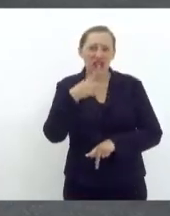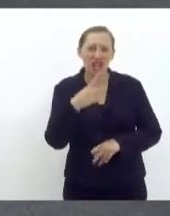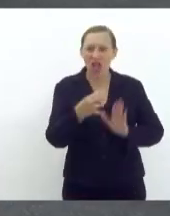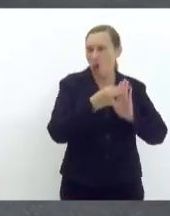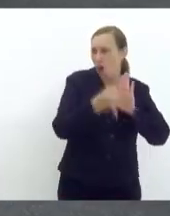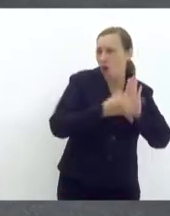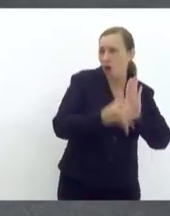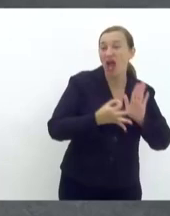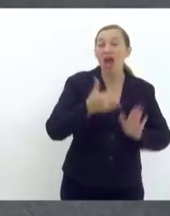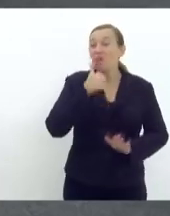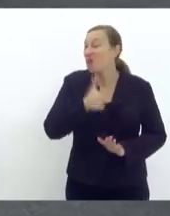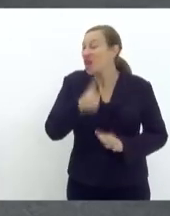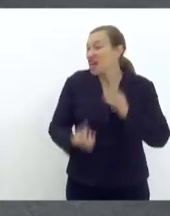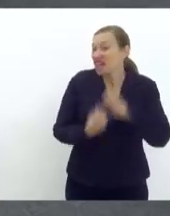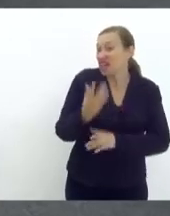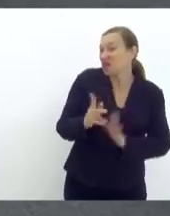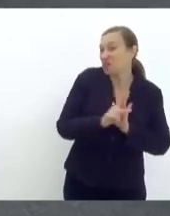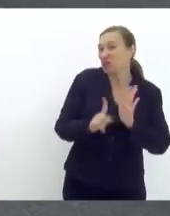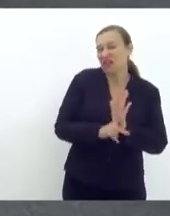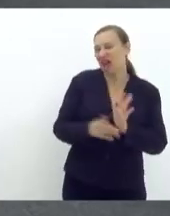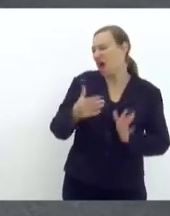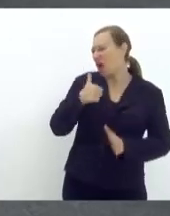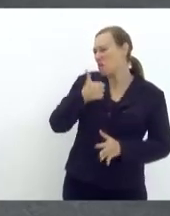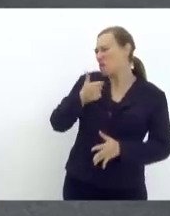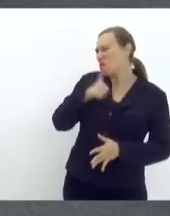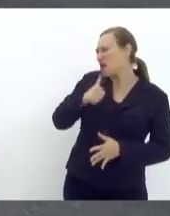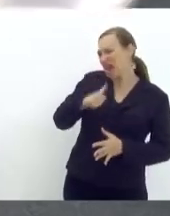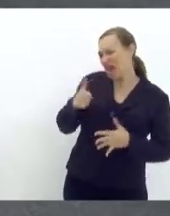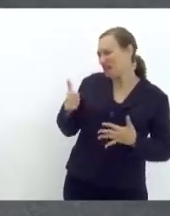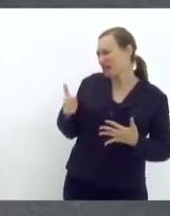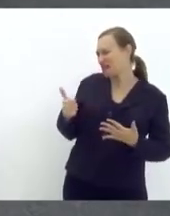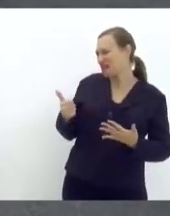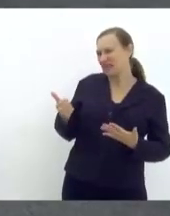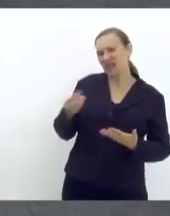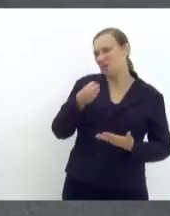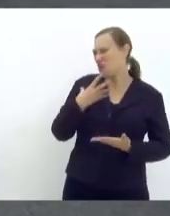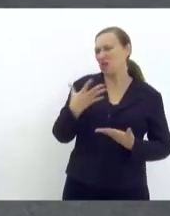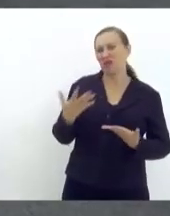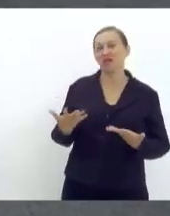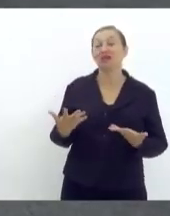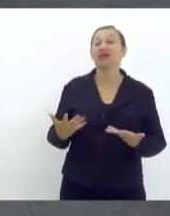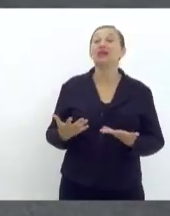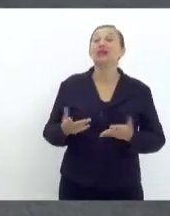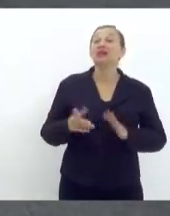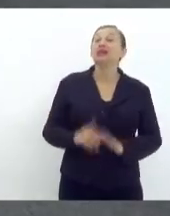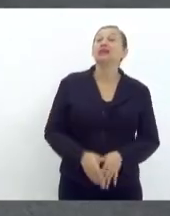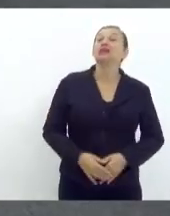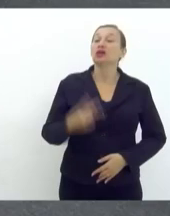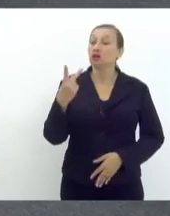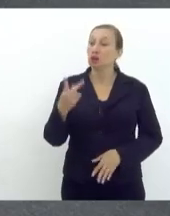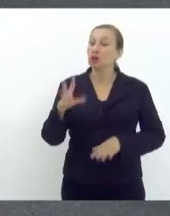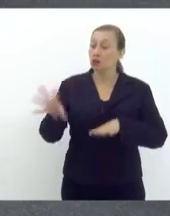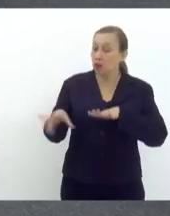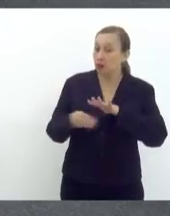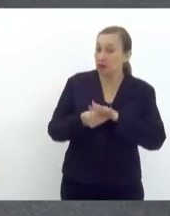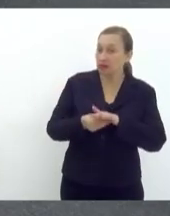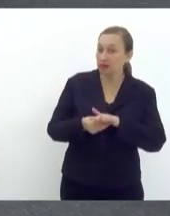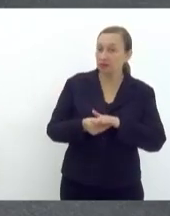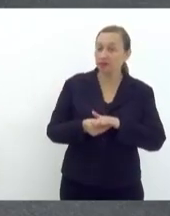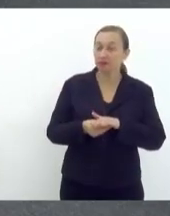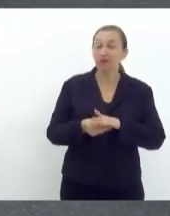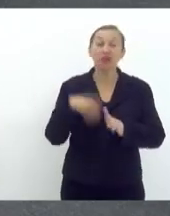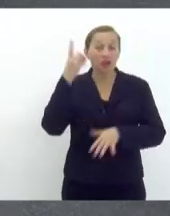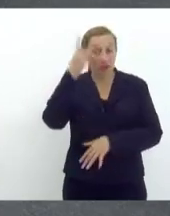a mulher autora de projeto tá demais essas mulheres Mas vamos lá que então pareceram favorável com duas emendas emenda